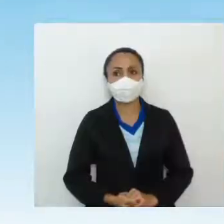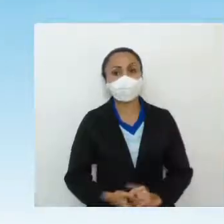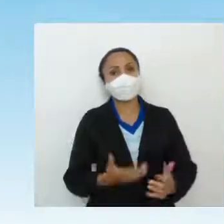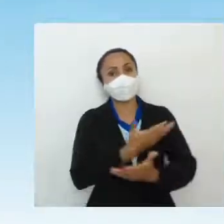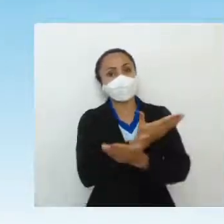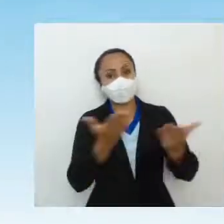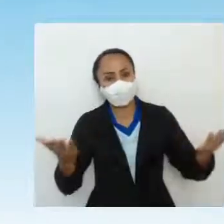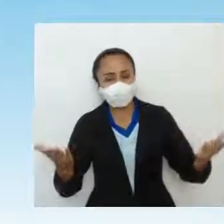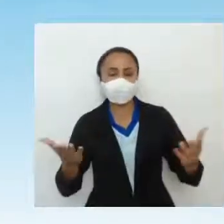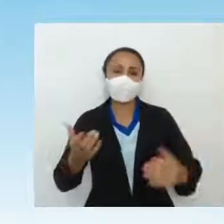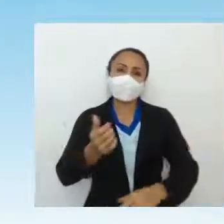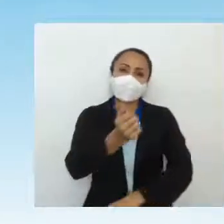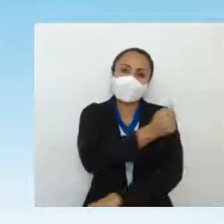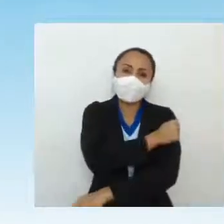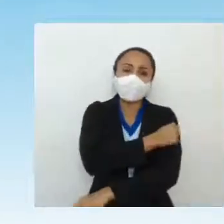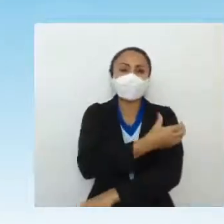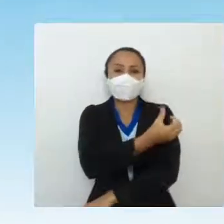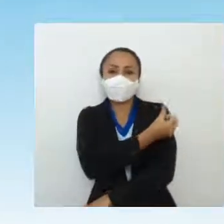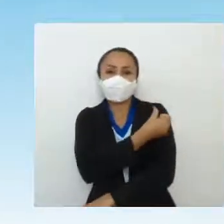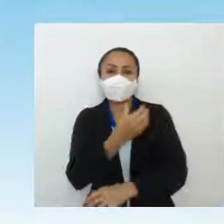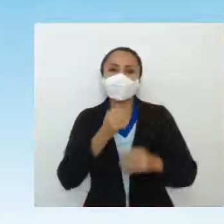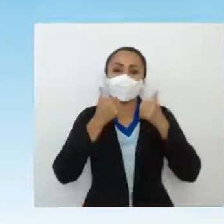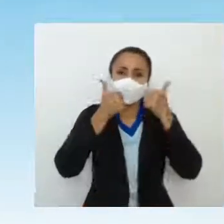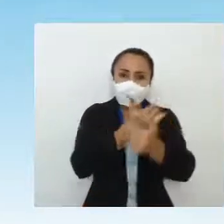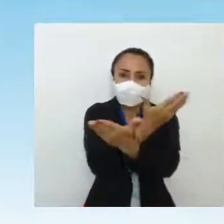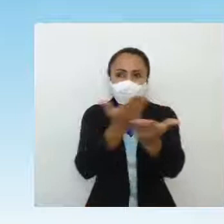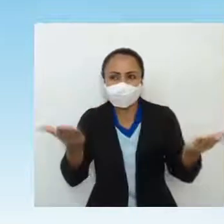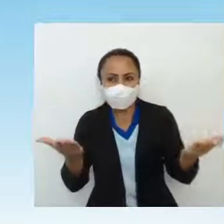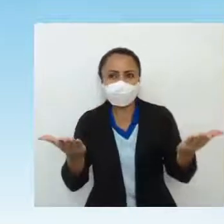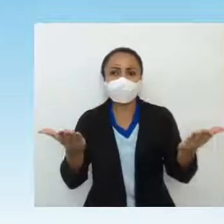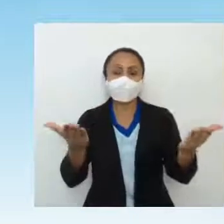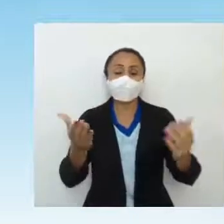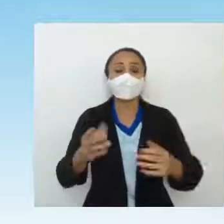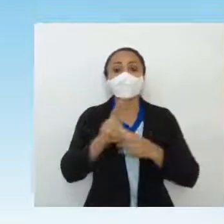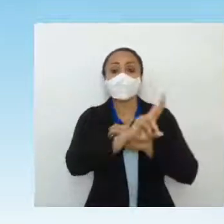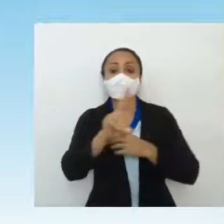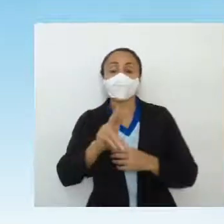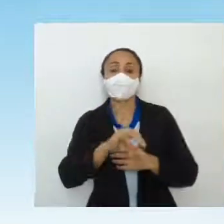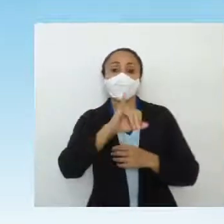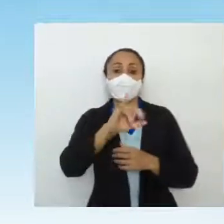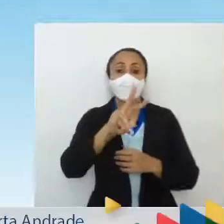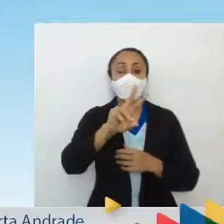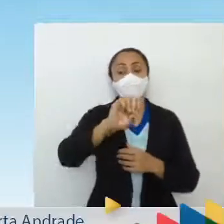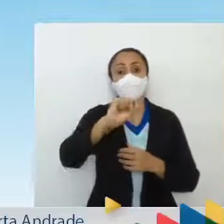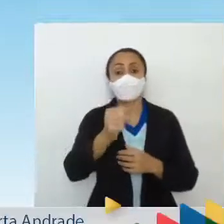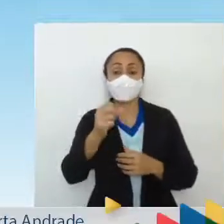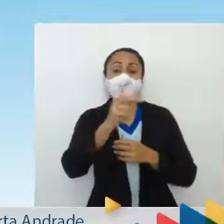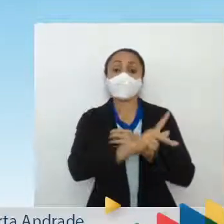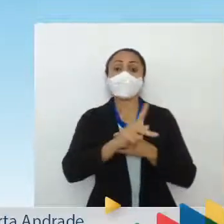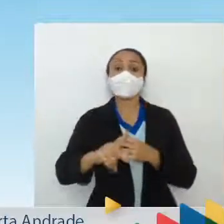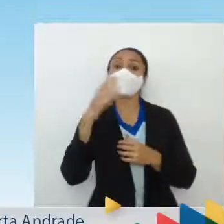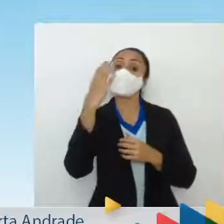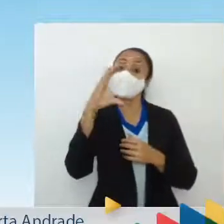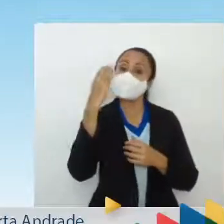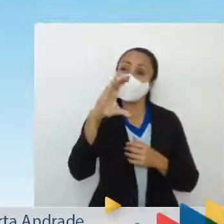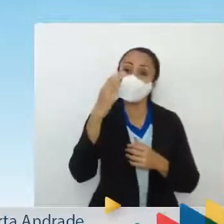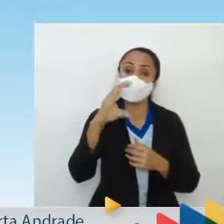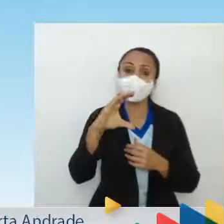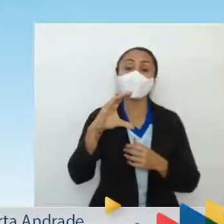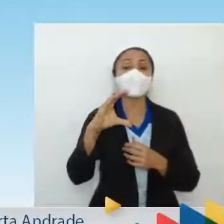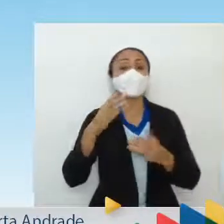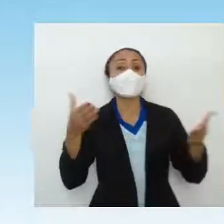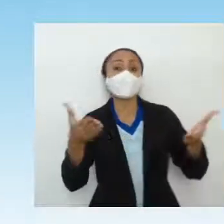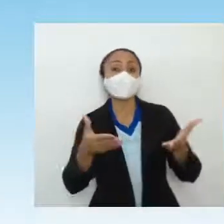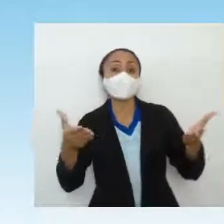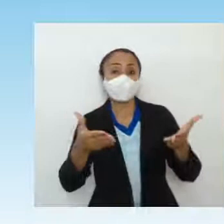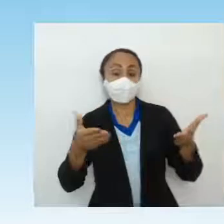E aí, galerinha do sexto ano, tudo bem com vocês? Meu nome é Ibis Fernando, eu sou professor de ciências e hoje